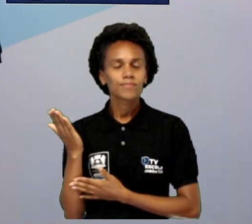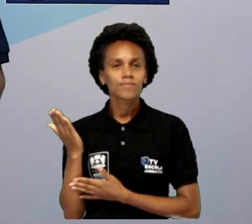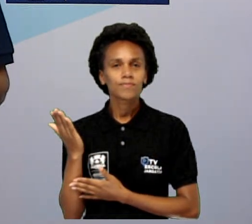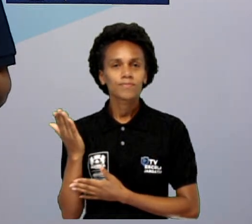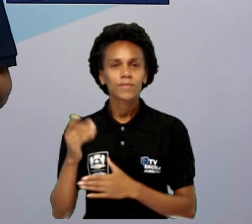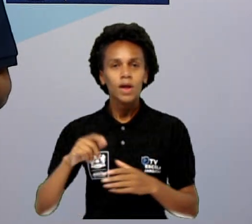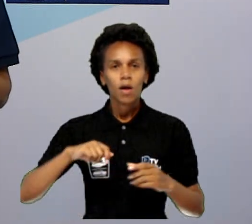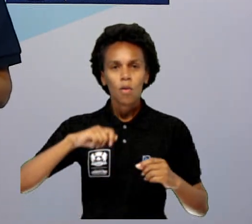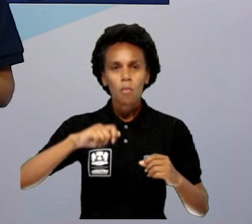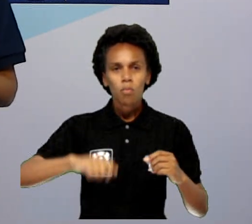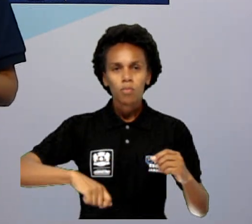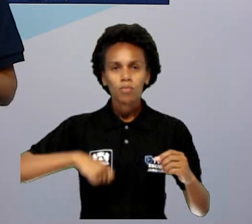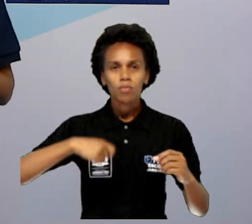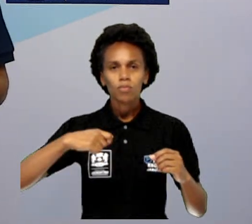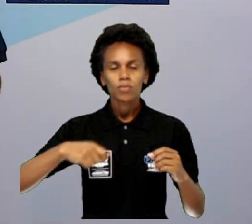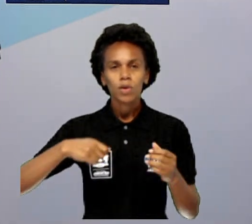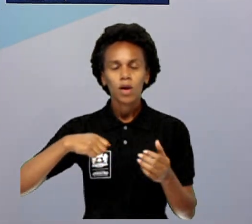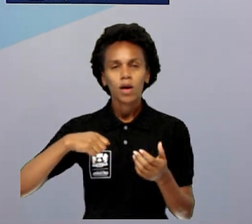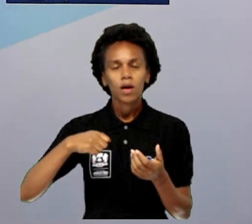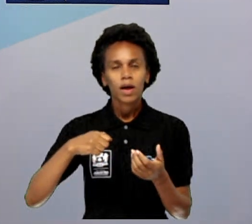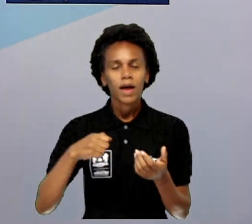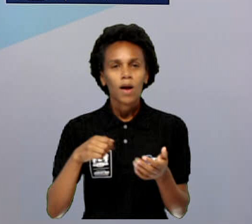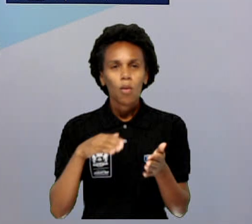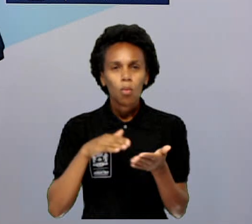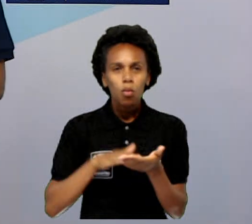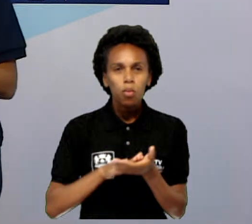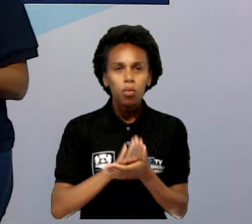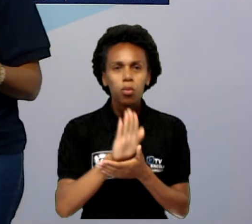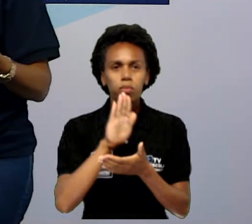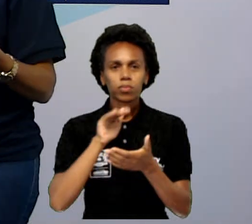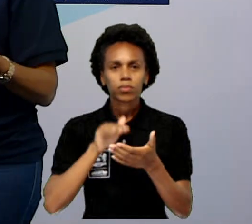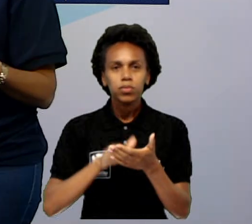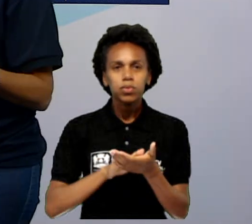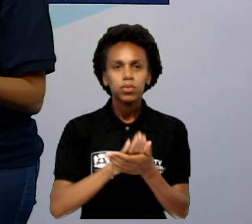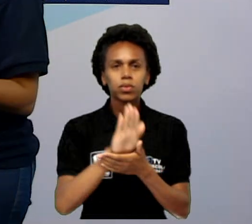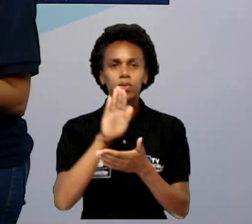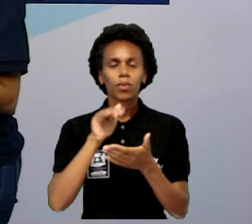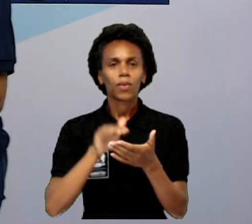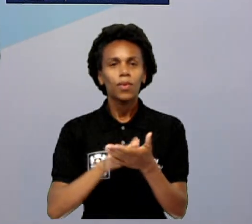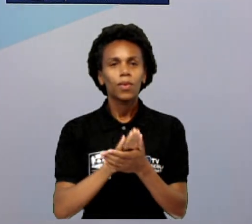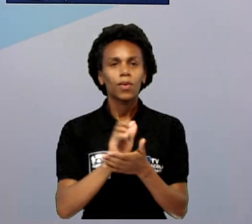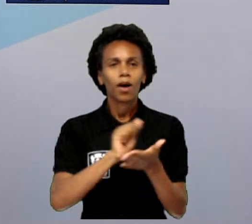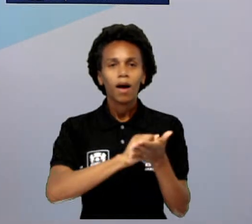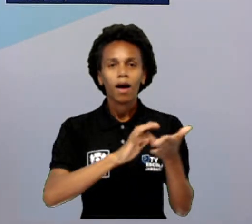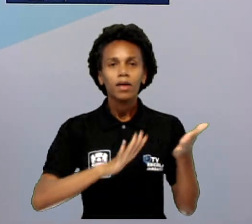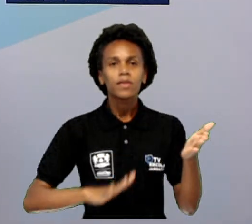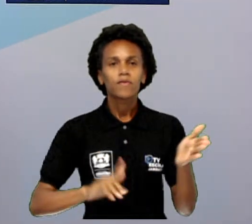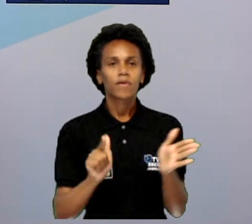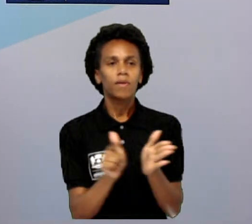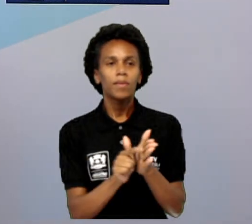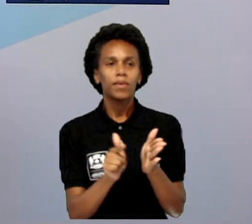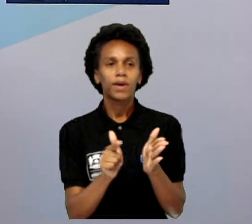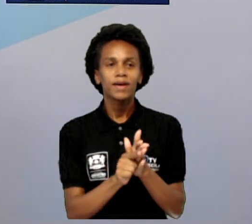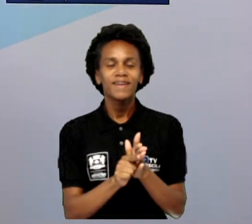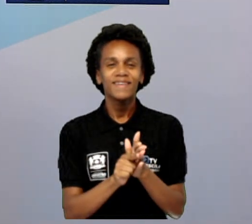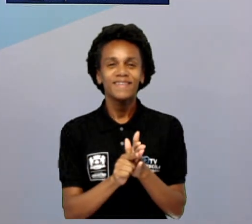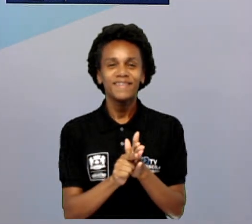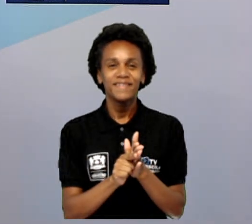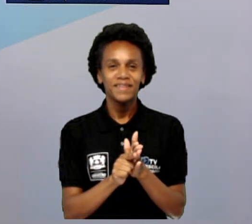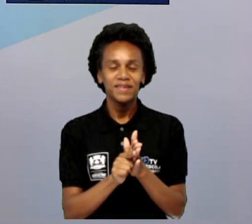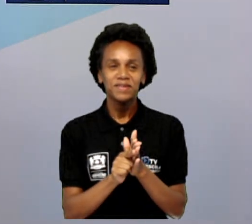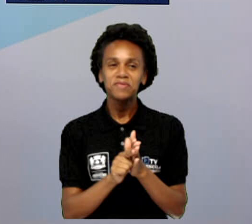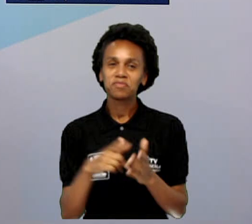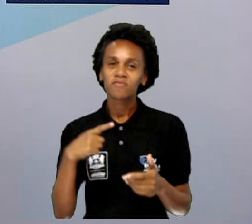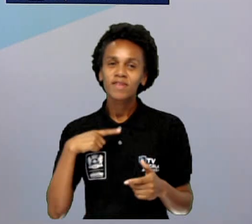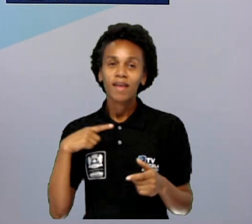fazer as xerox das atividades, para poder cada aluno ter sua atividade, tá? A lancheira, eu tive uma igual,